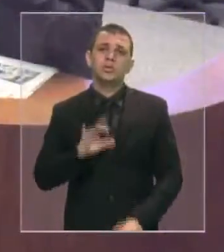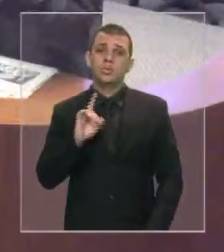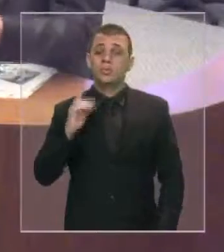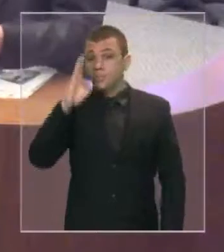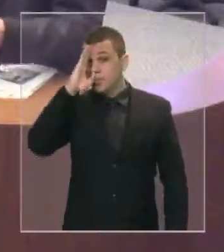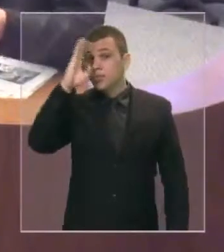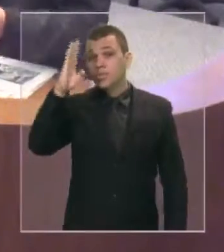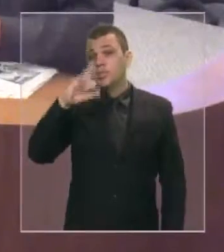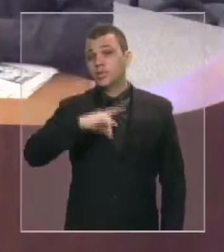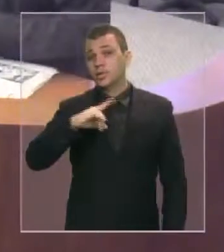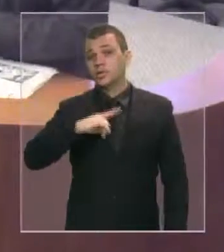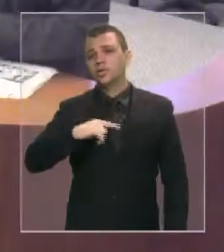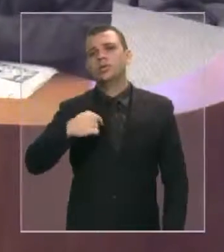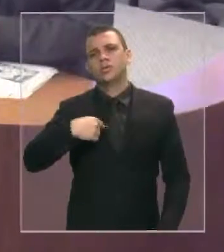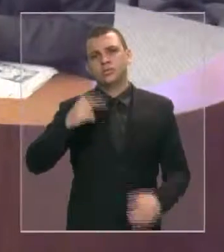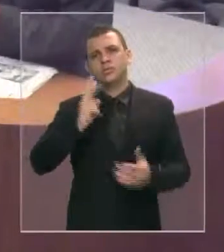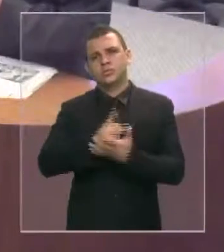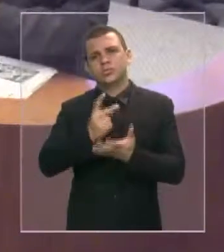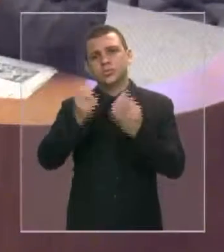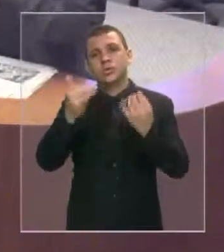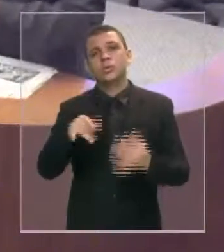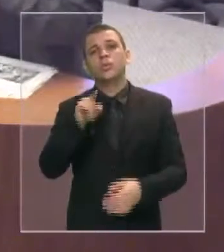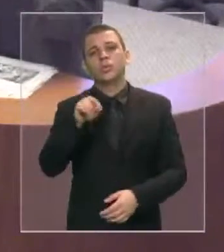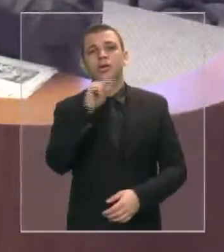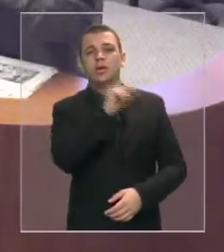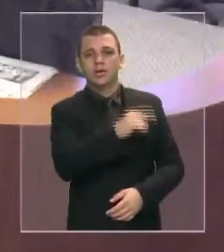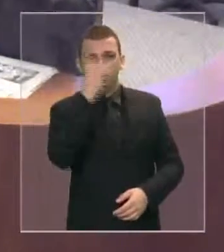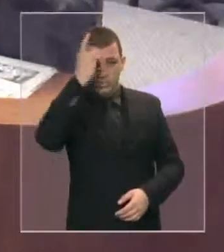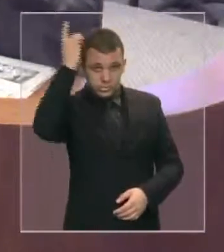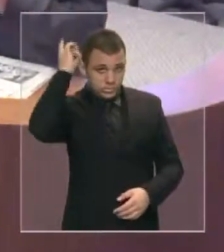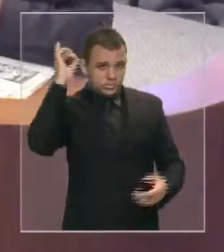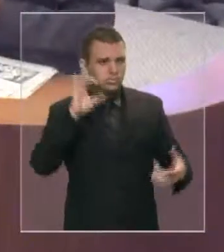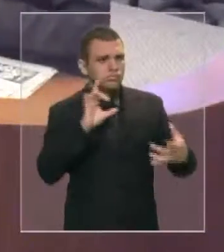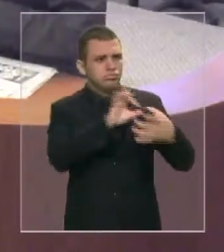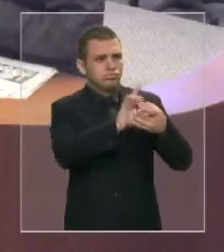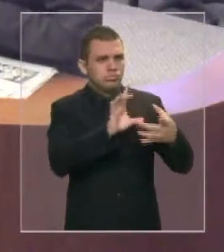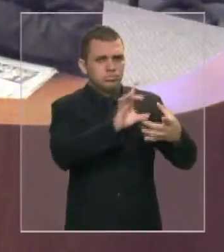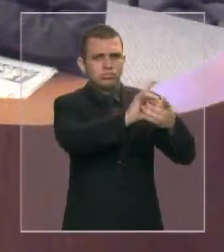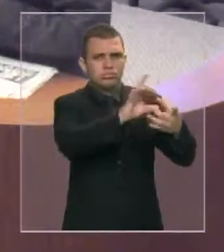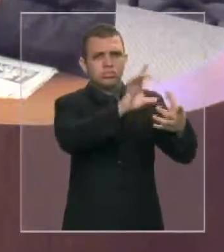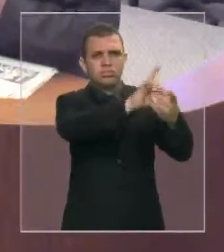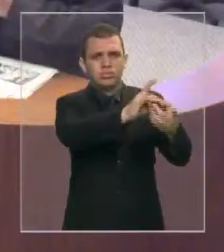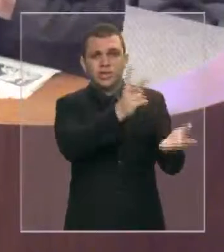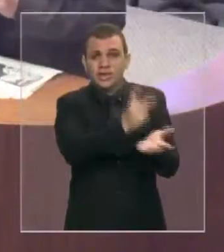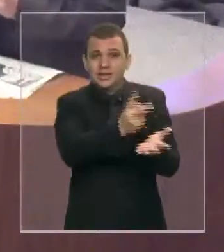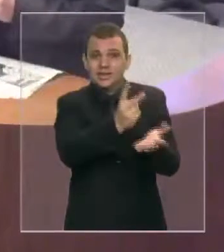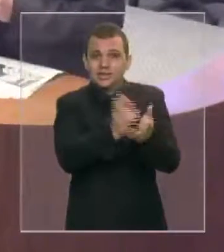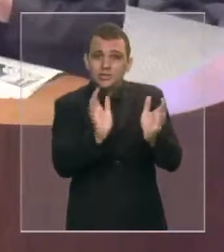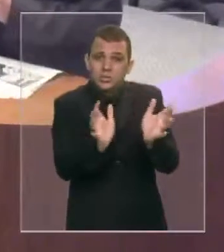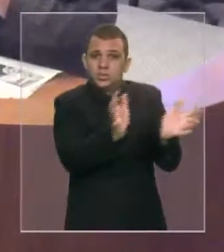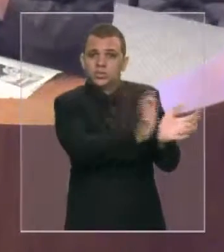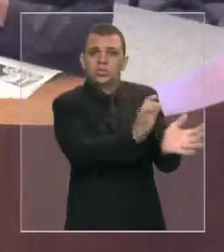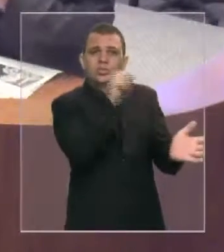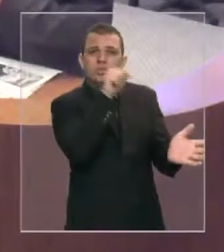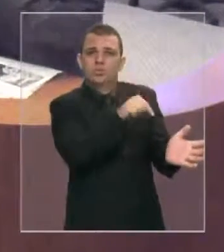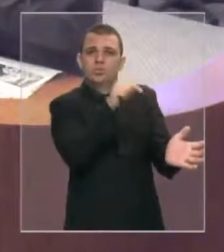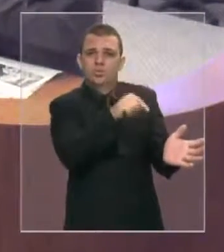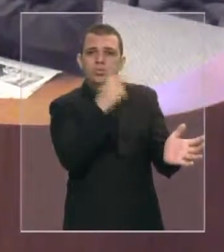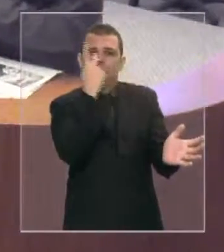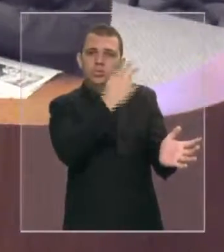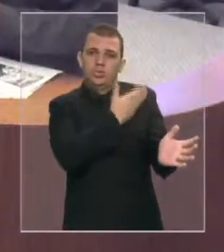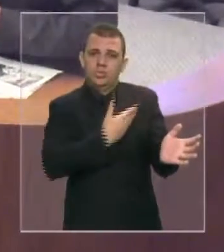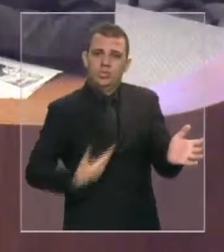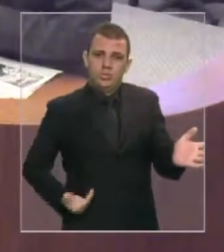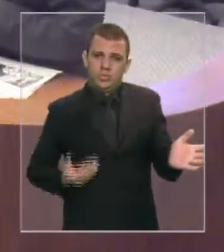e repito, foram as alianças excessivamente à direita que os governos Lula e Dilma fizeram. E que talvez